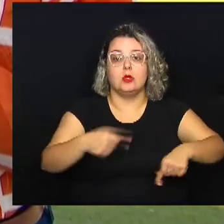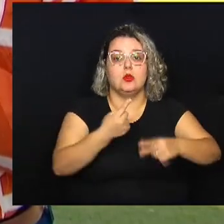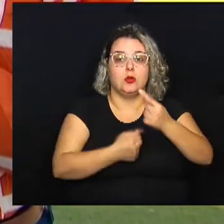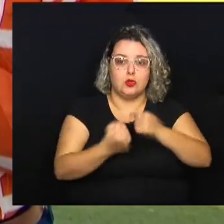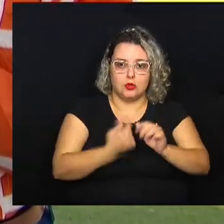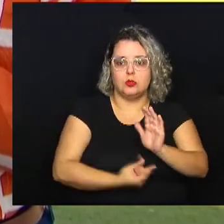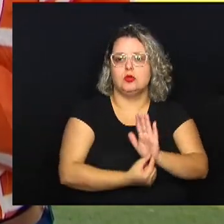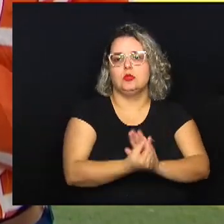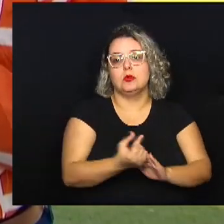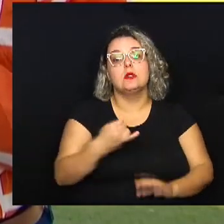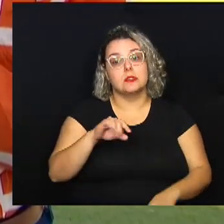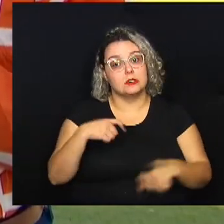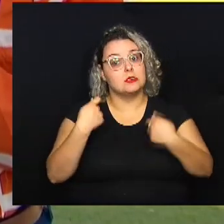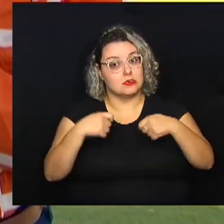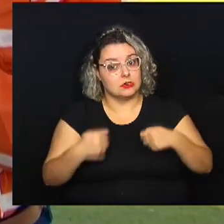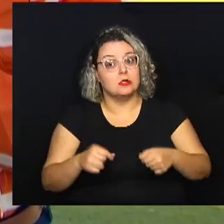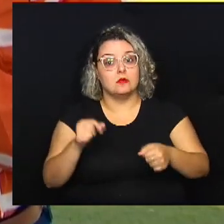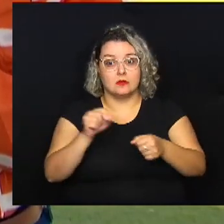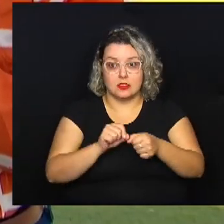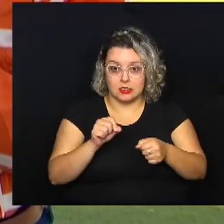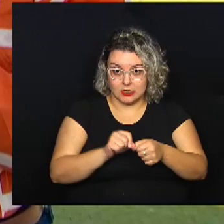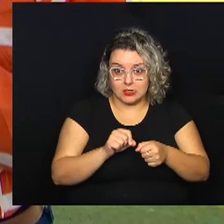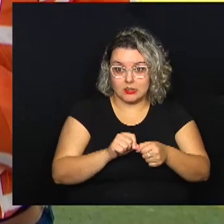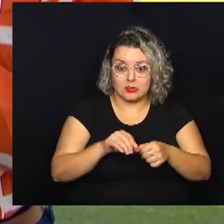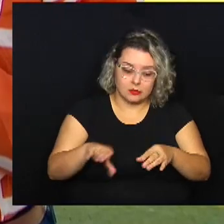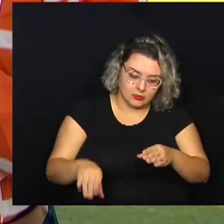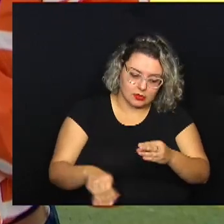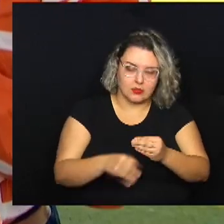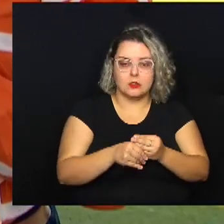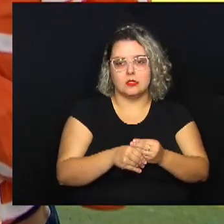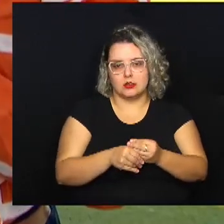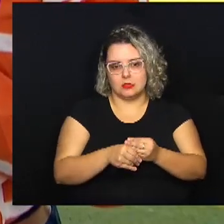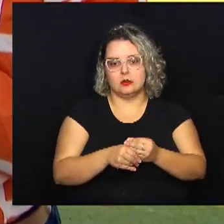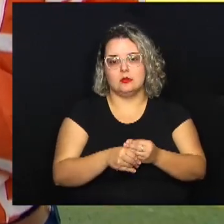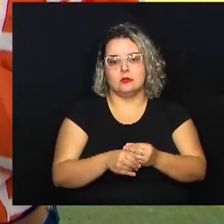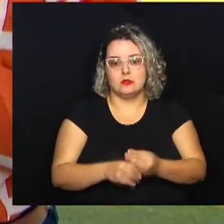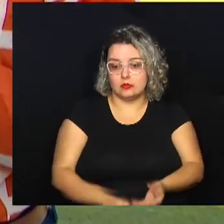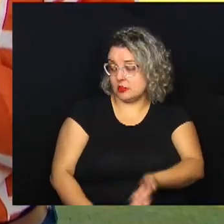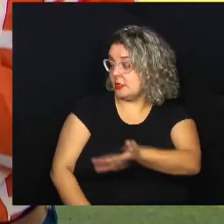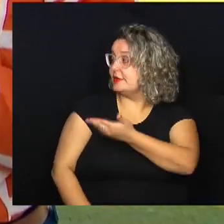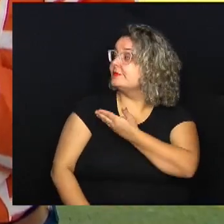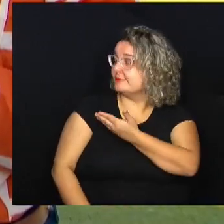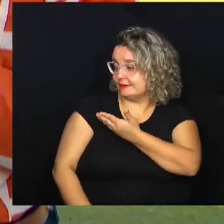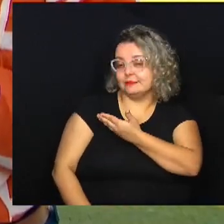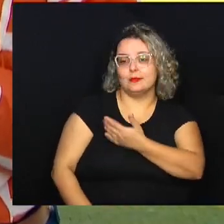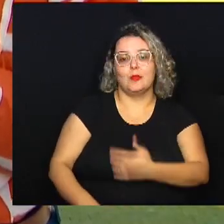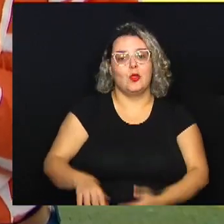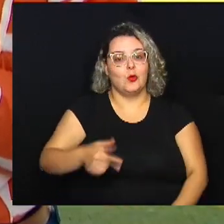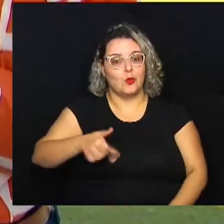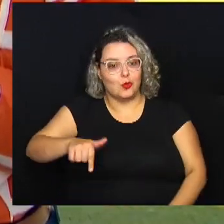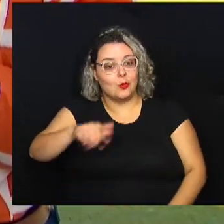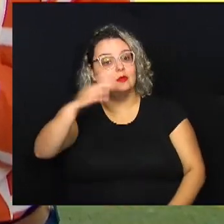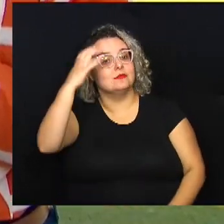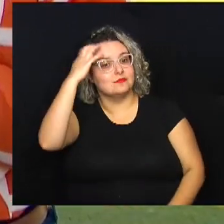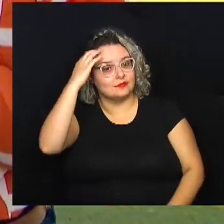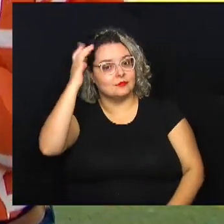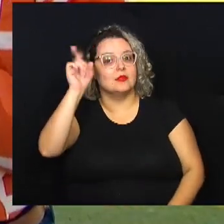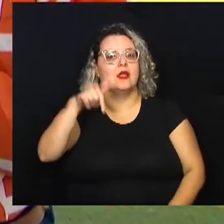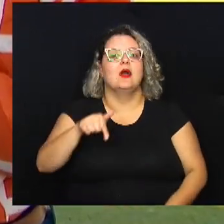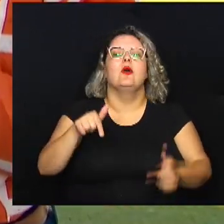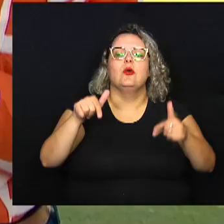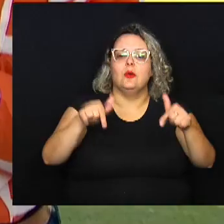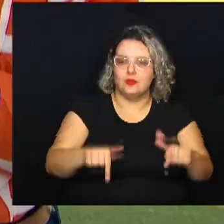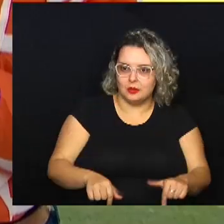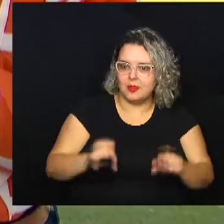orçamentária e, se necessário, realizada suplementação. Aqui, o Parque Taquaral é um exemplo de local que